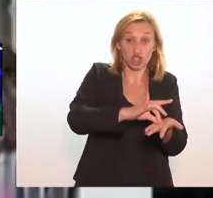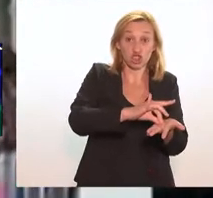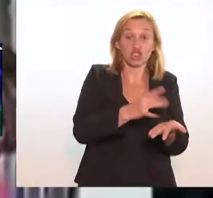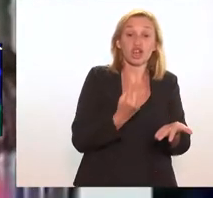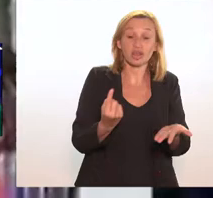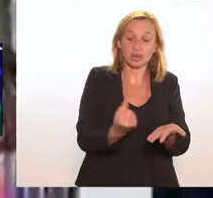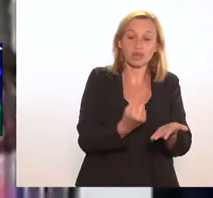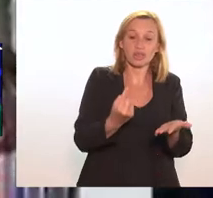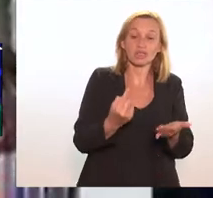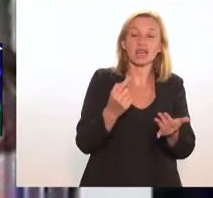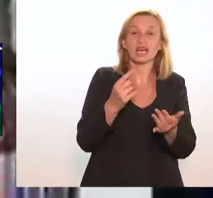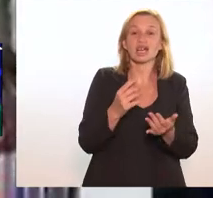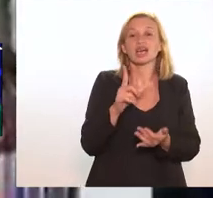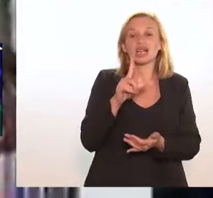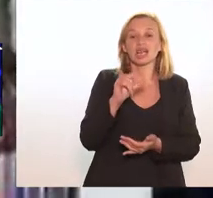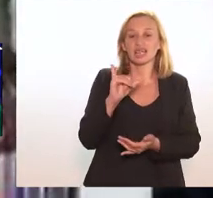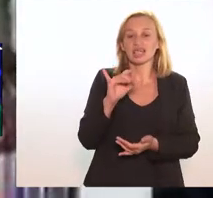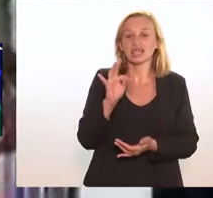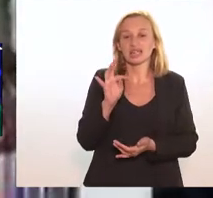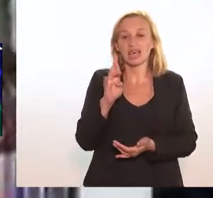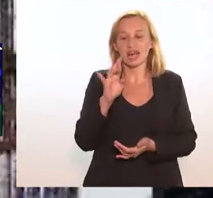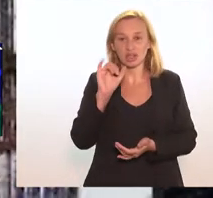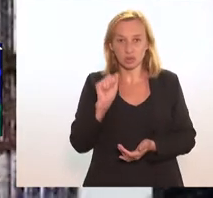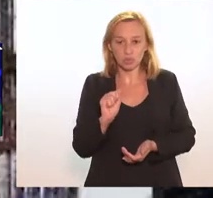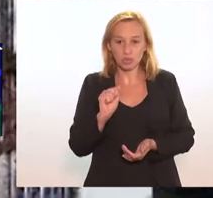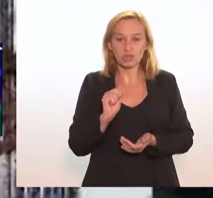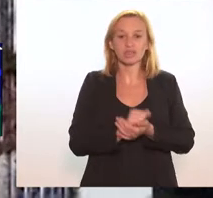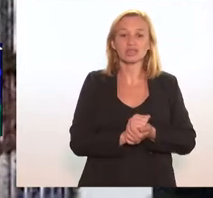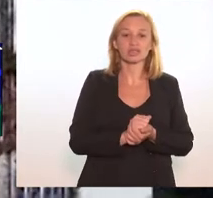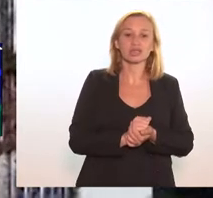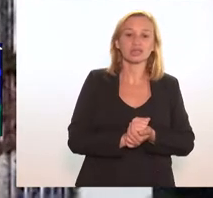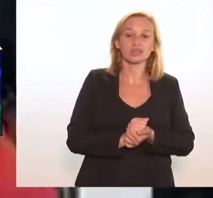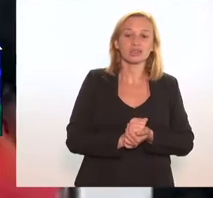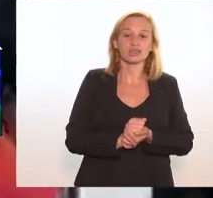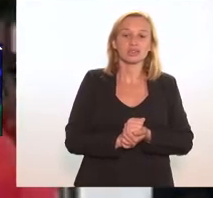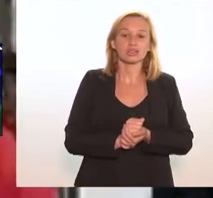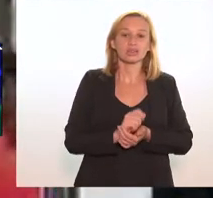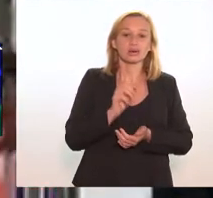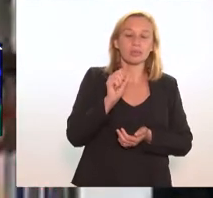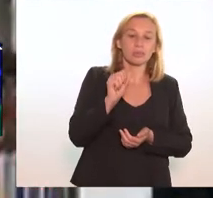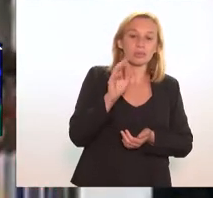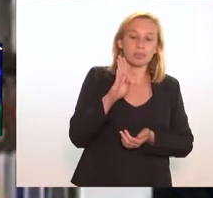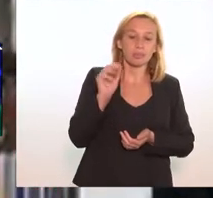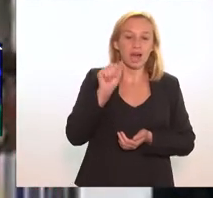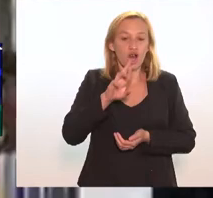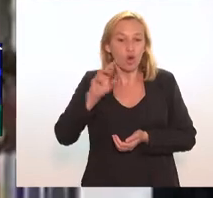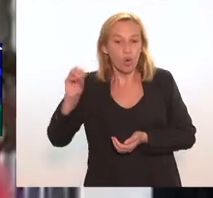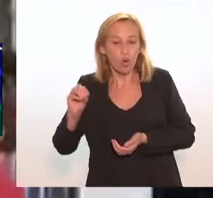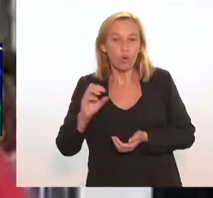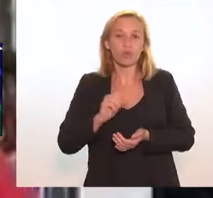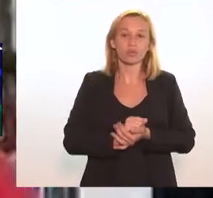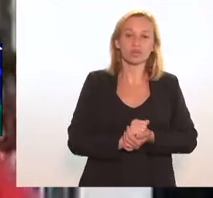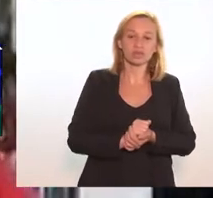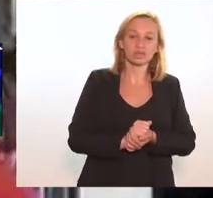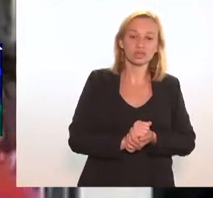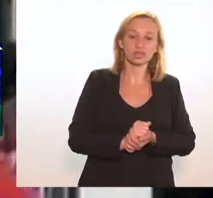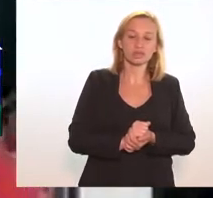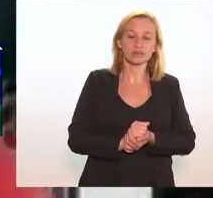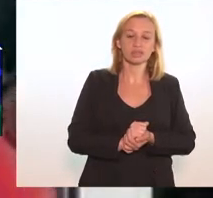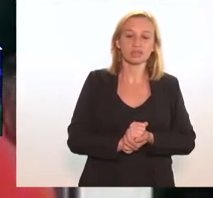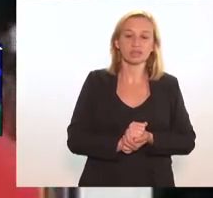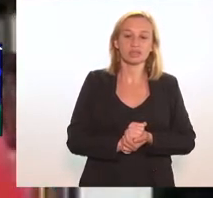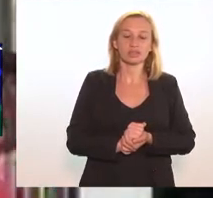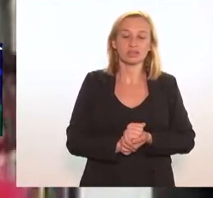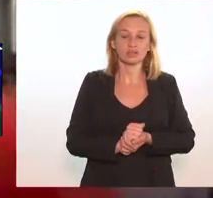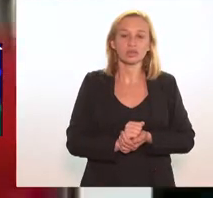nossa literatura, entendeu? Passando aí pelo barroco, passando pela Arcádia, passando